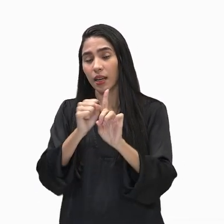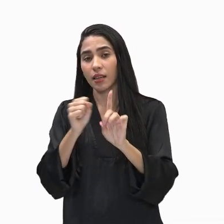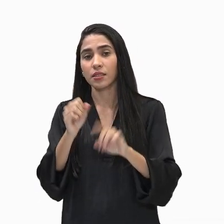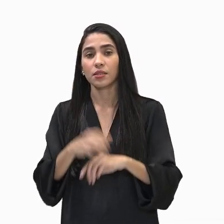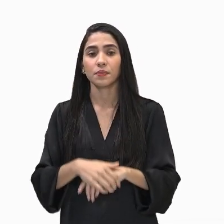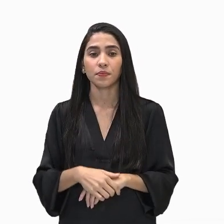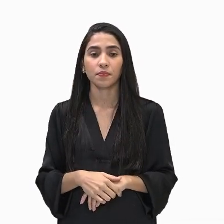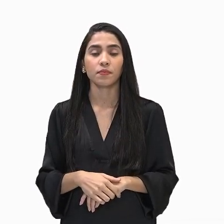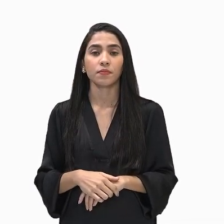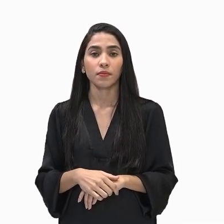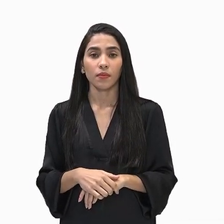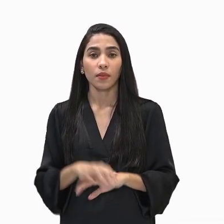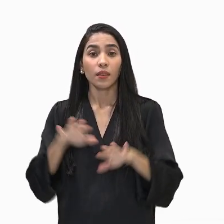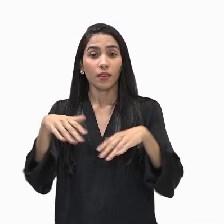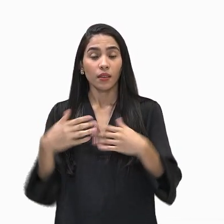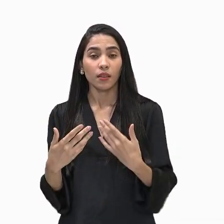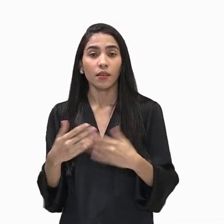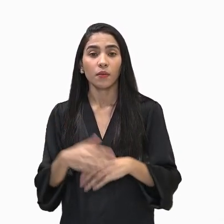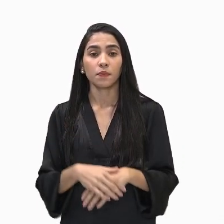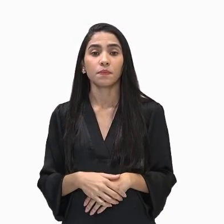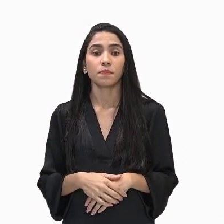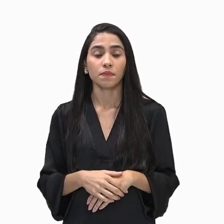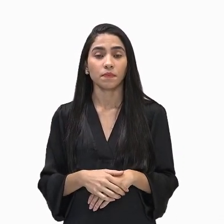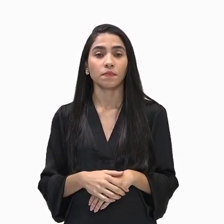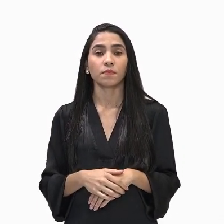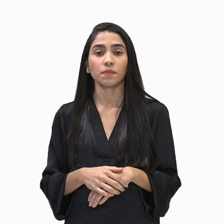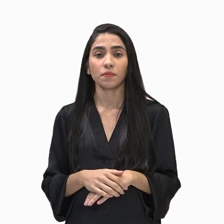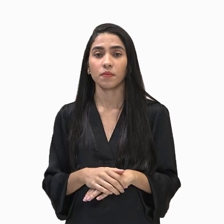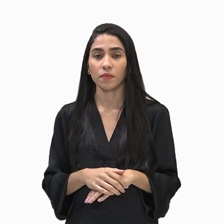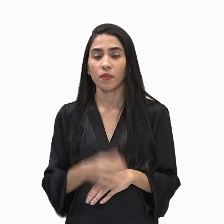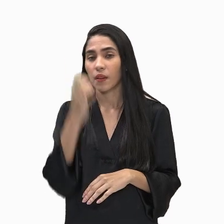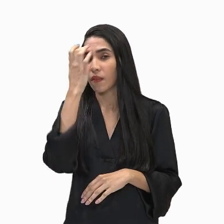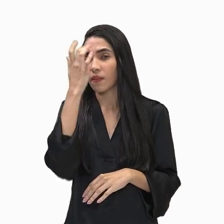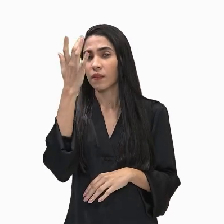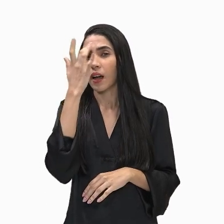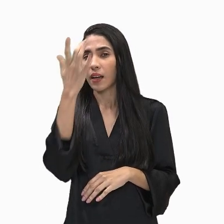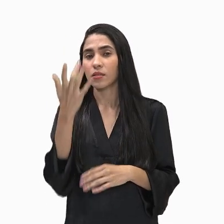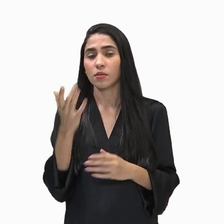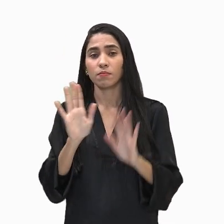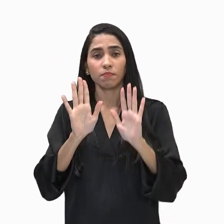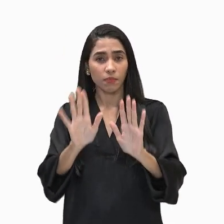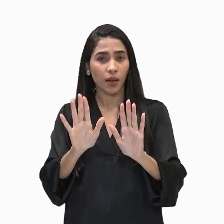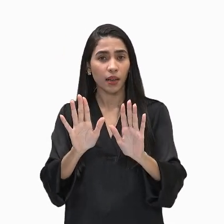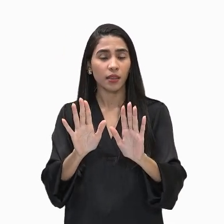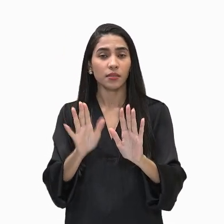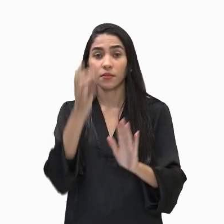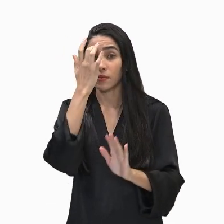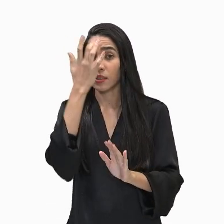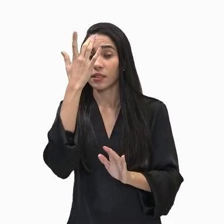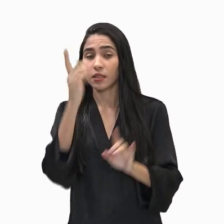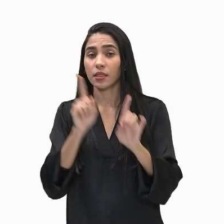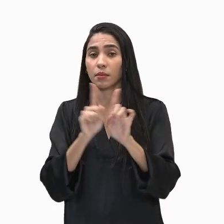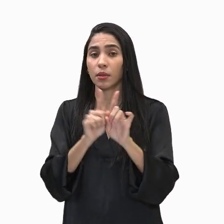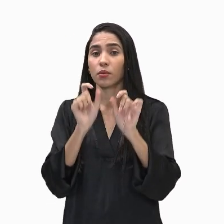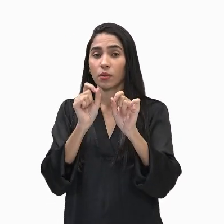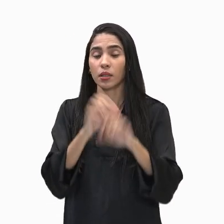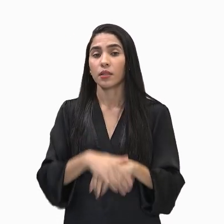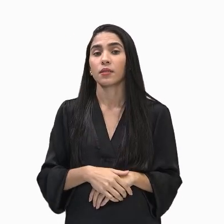todo. Então, ela tá todos, facilita. Só que isso daí facilita também o quê?